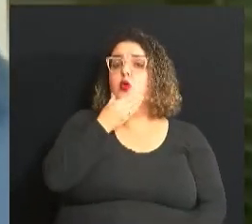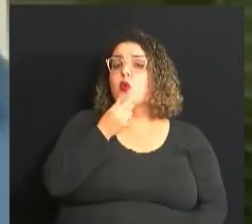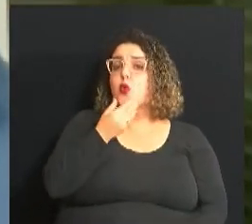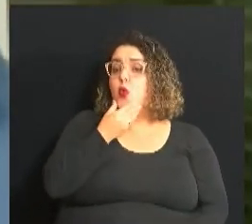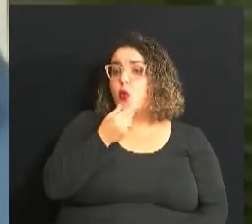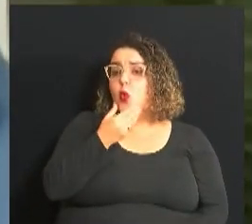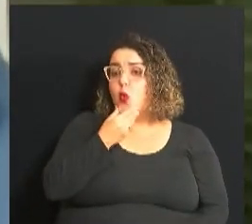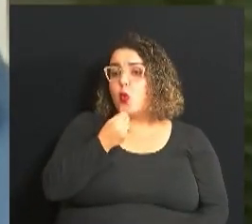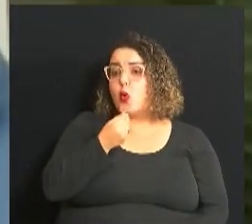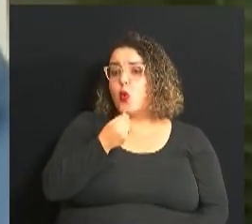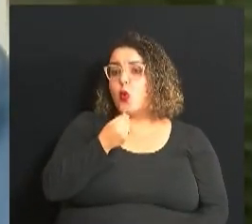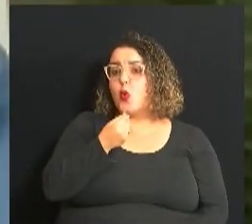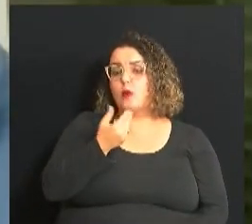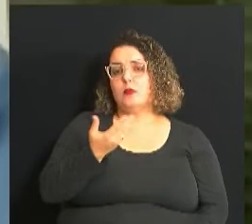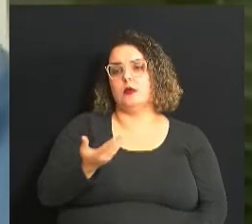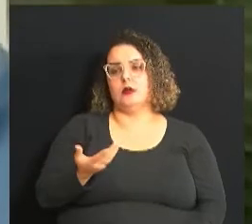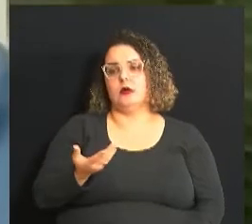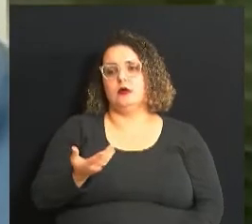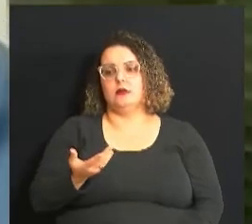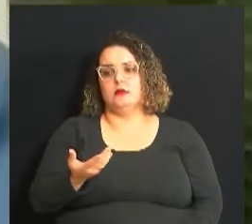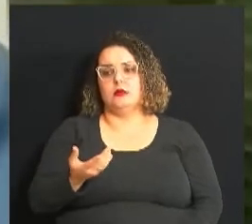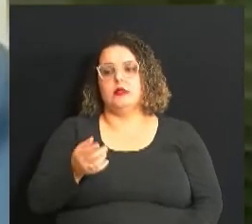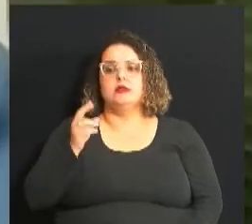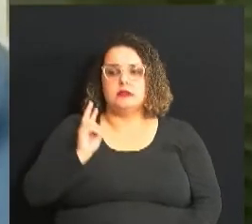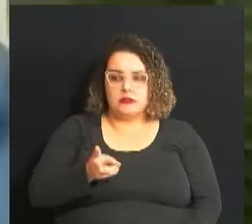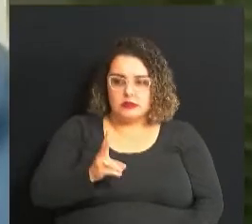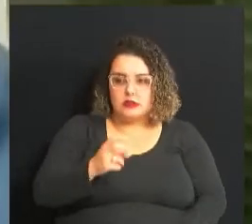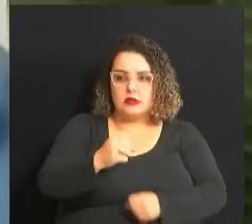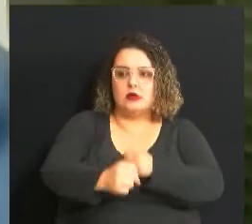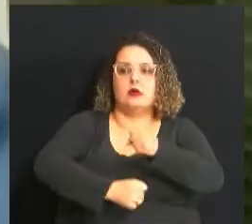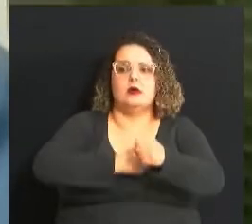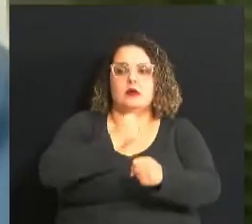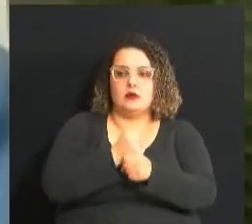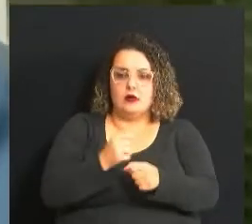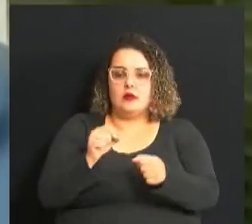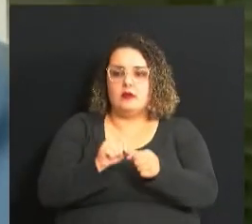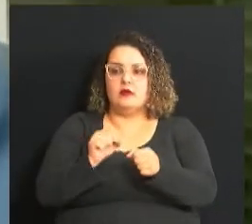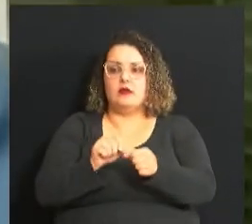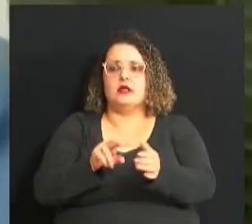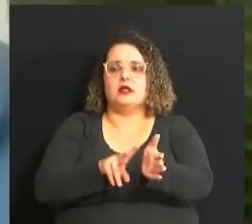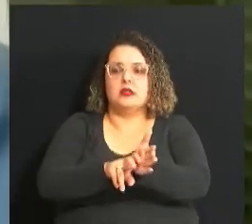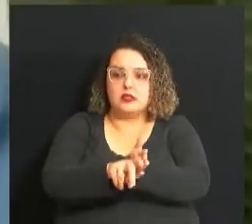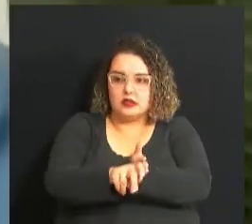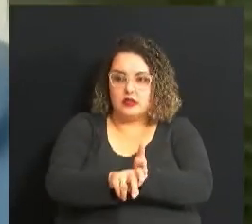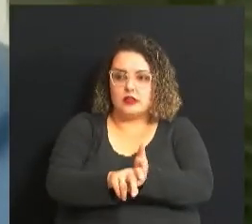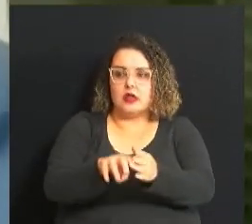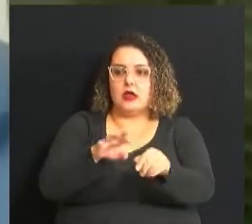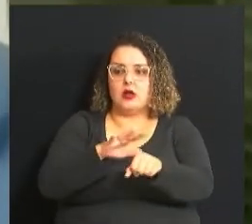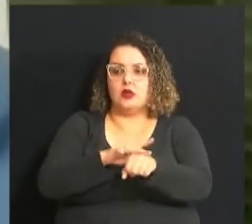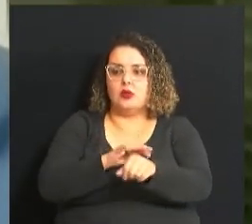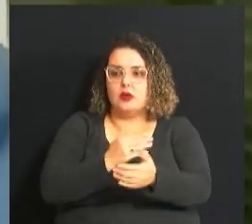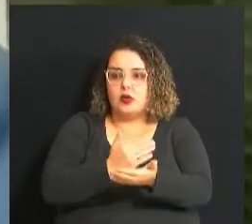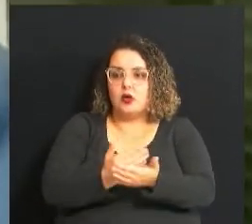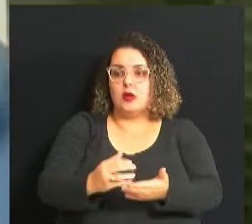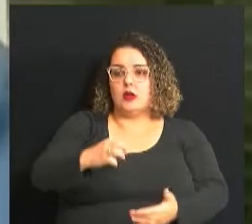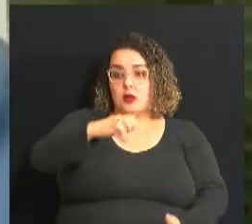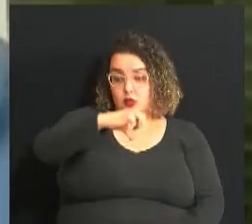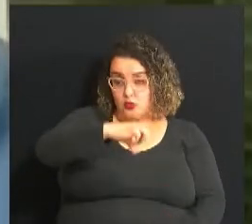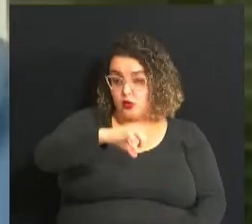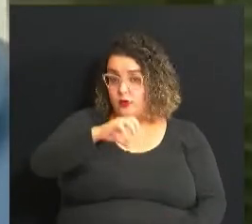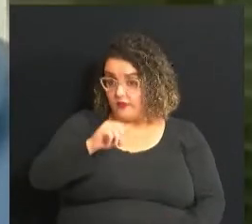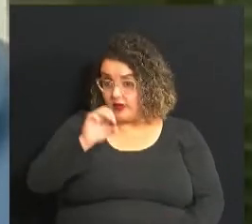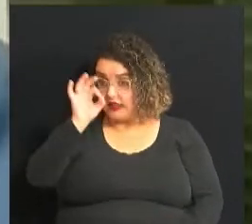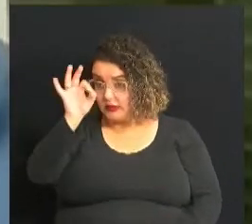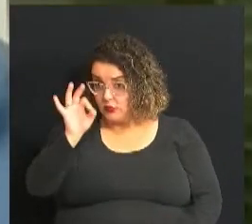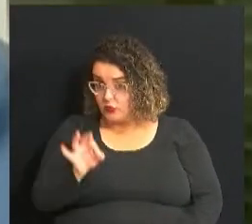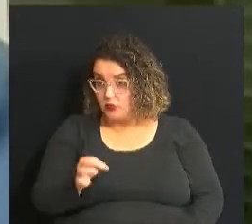ele vier logo ao médico e fizer diagnóstico da doença inicial, 90% dos tumores